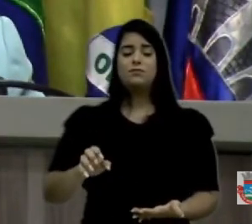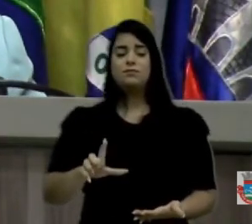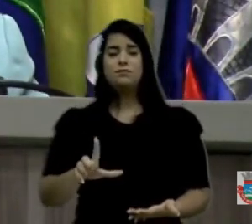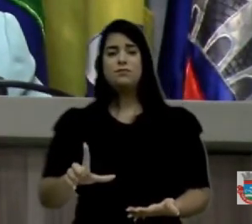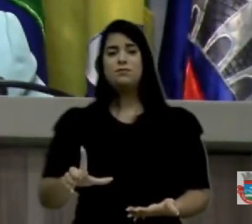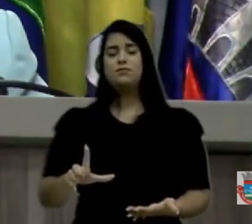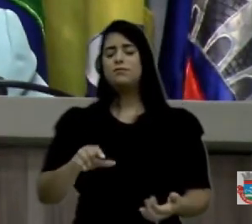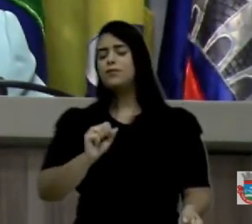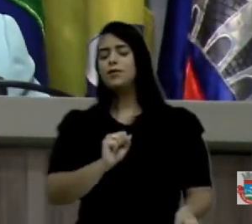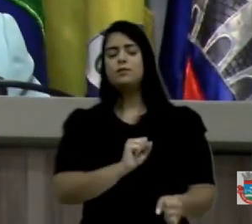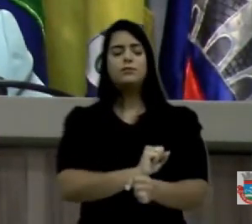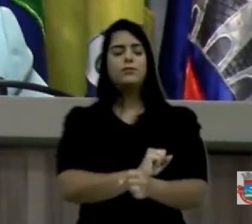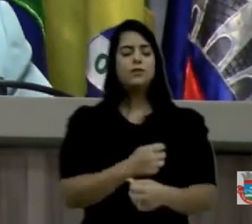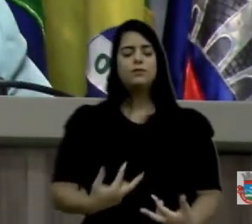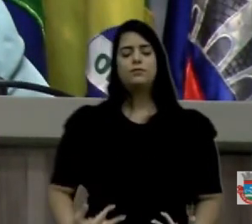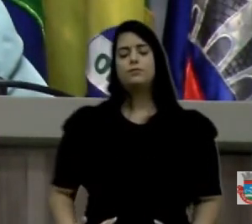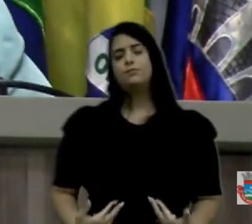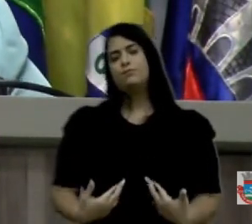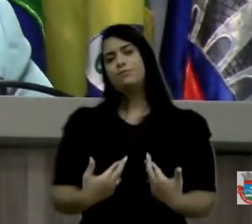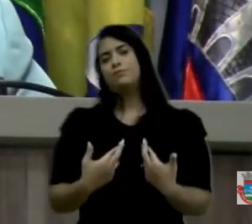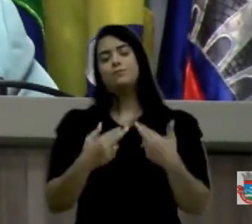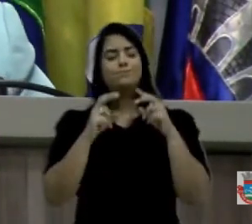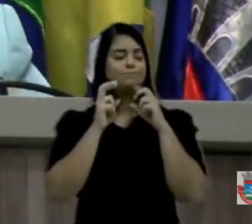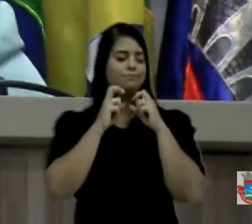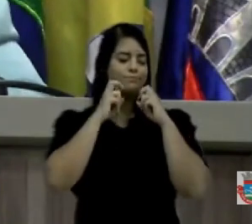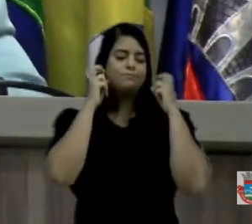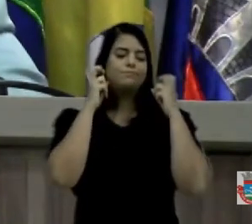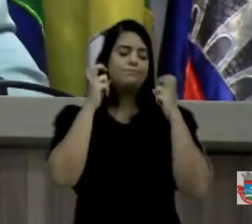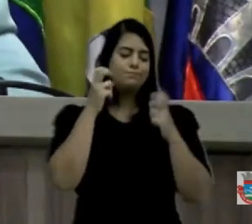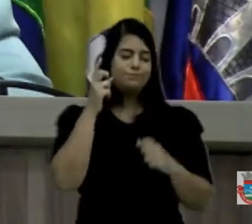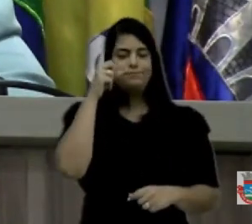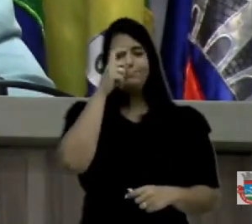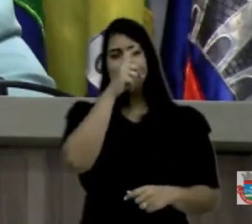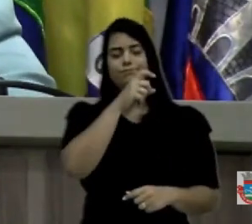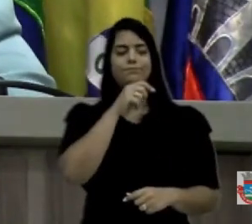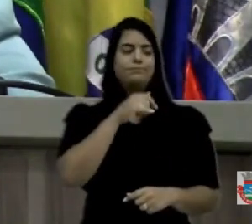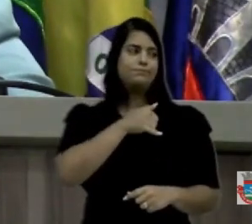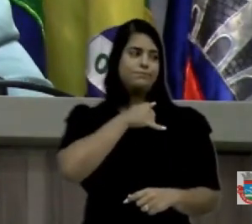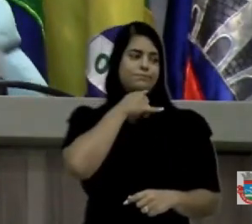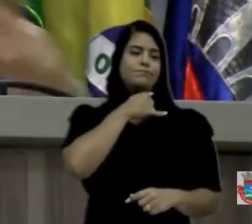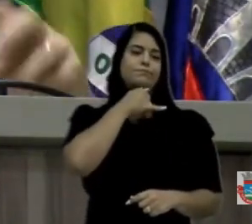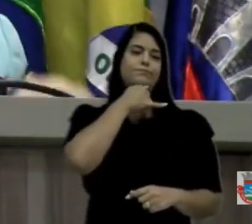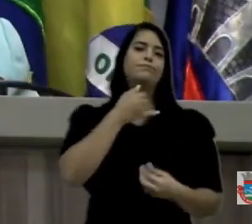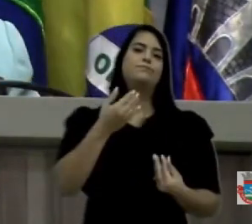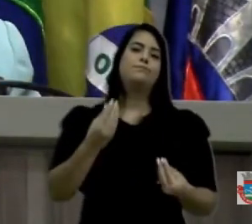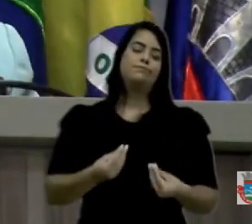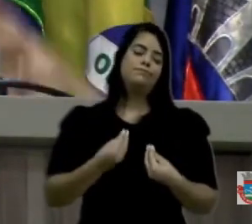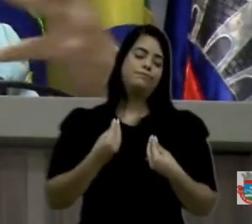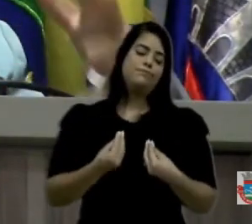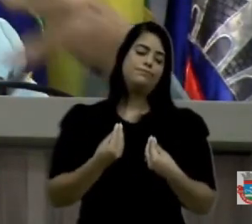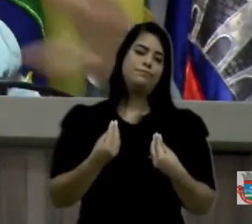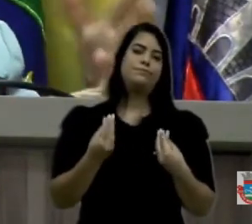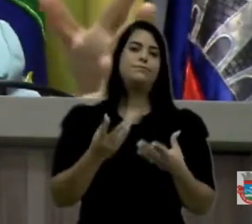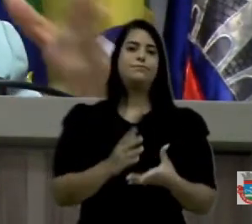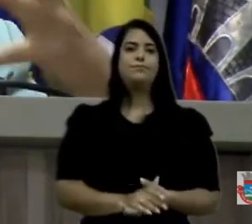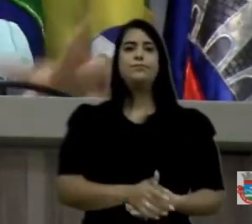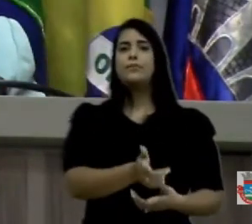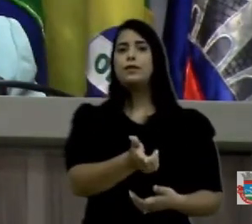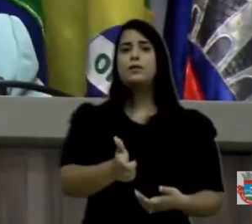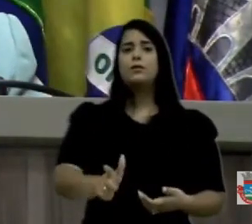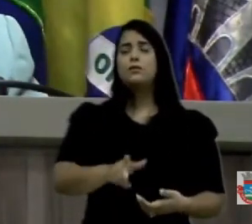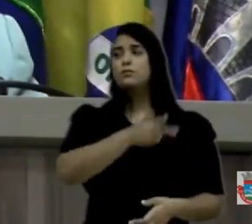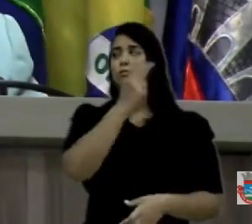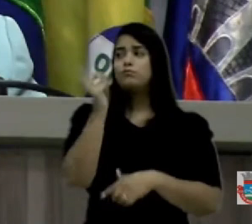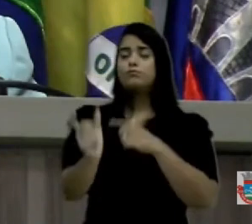toda suspensa isso É vergonhoso isso é a maior tristeza que eu venho passando assim como outros que